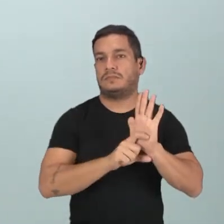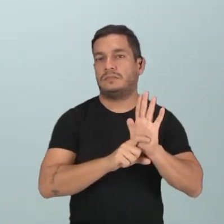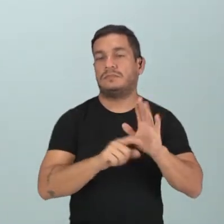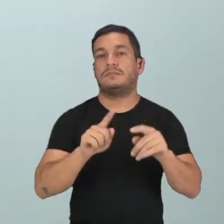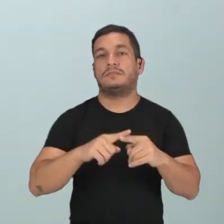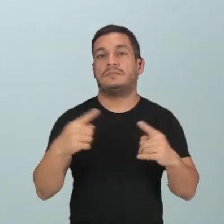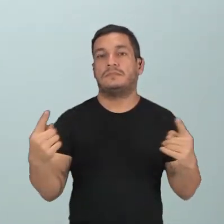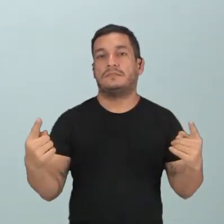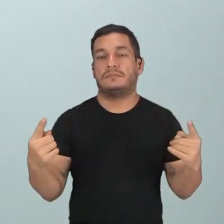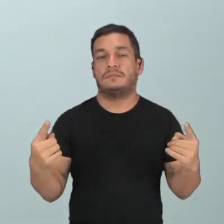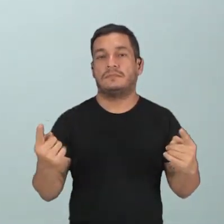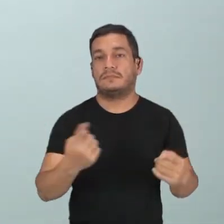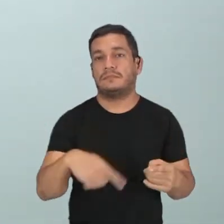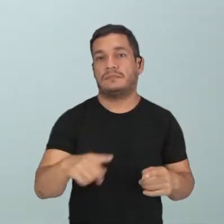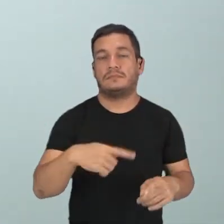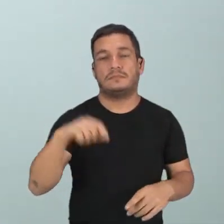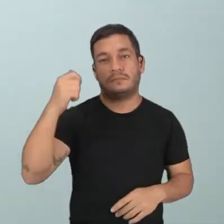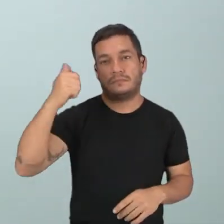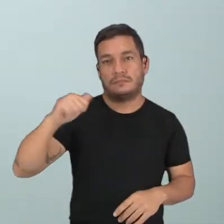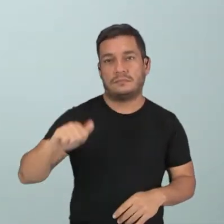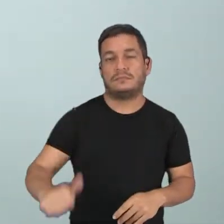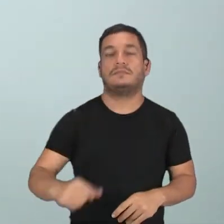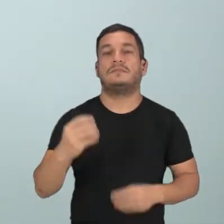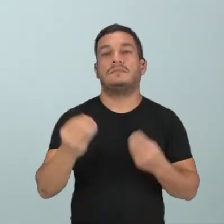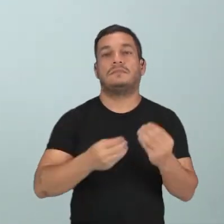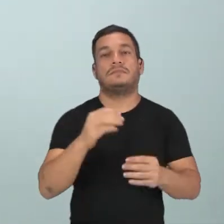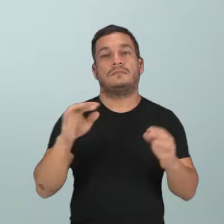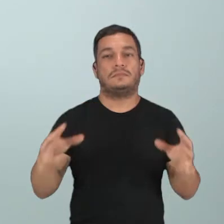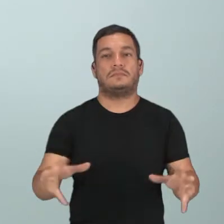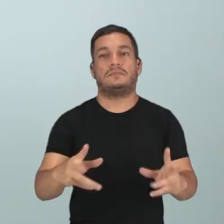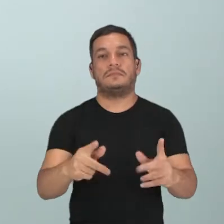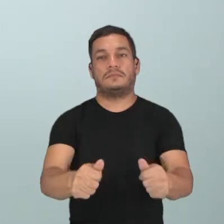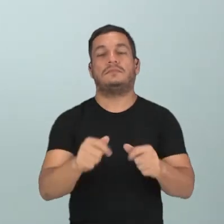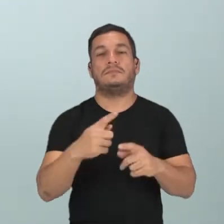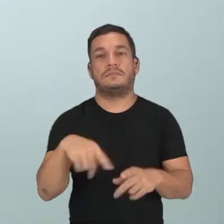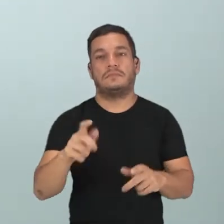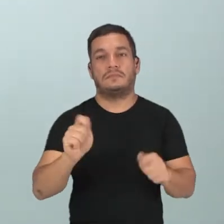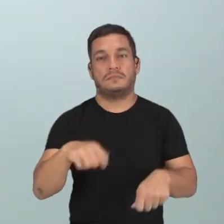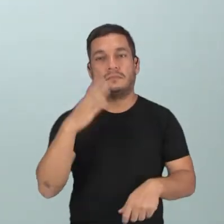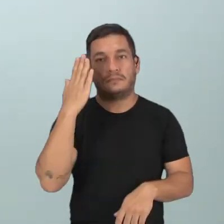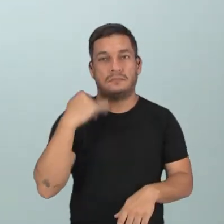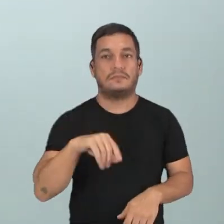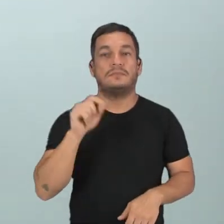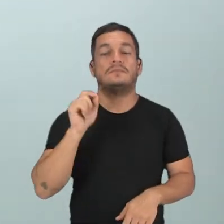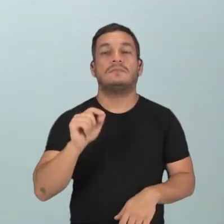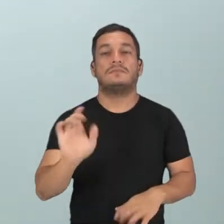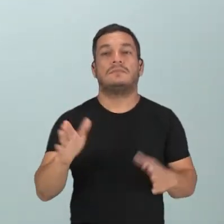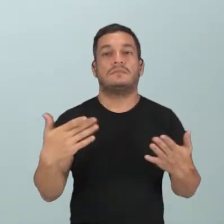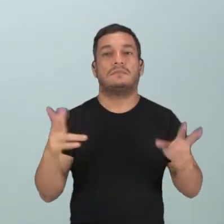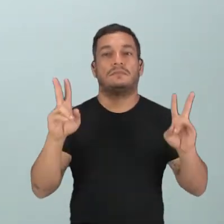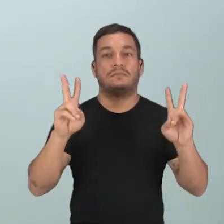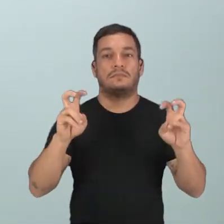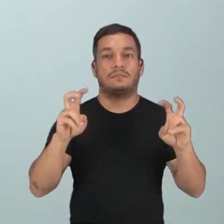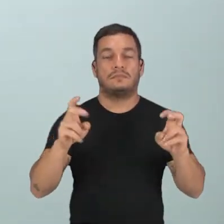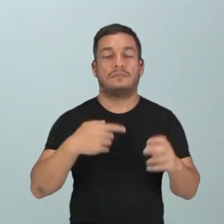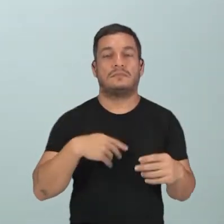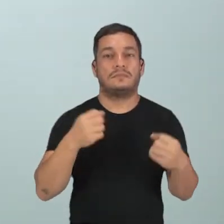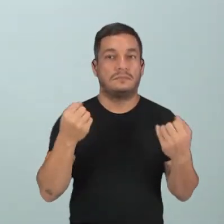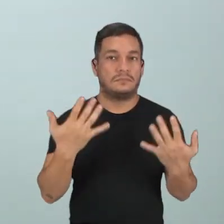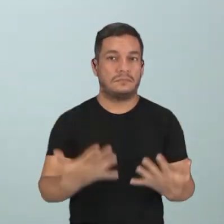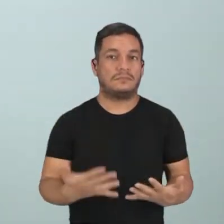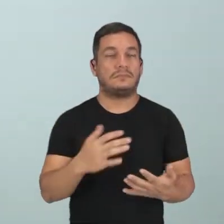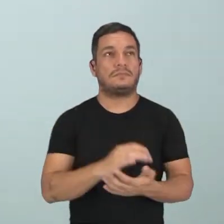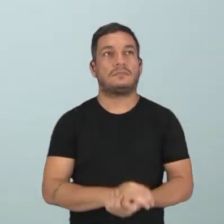desse texto mas que você é uma análise como um todo para que você possa saber a qual tema ele